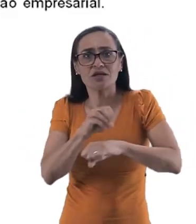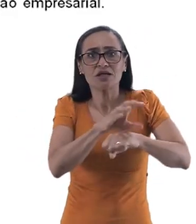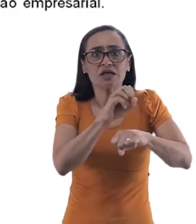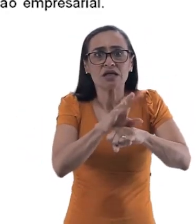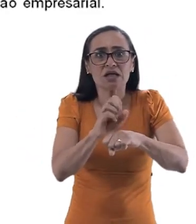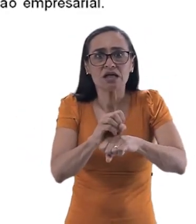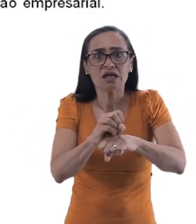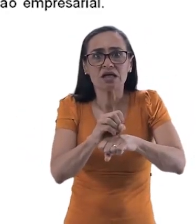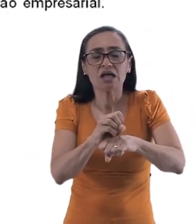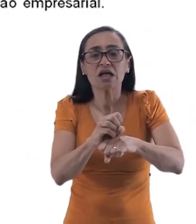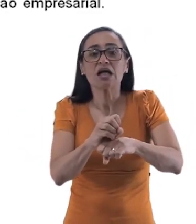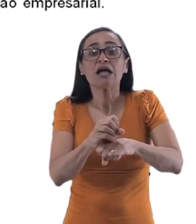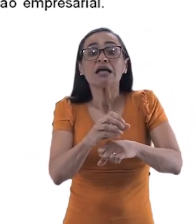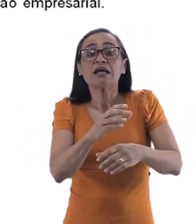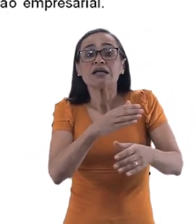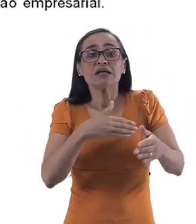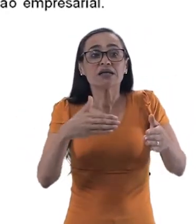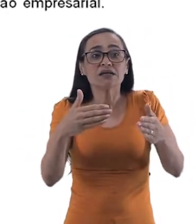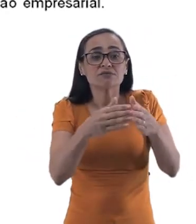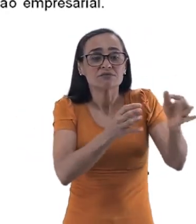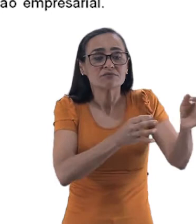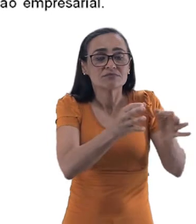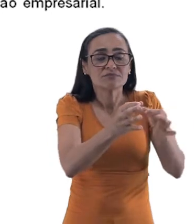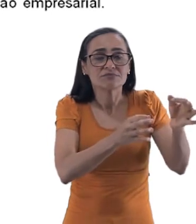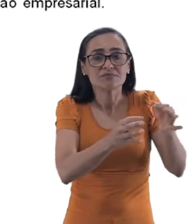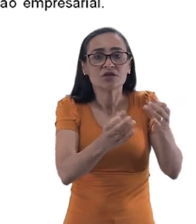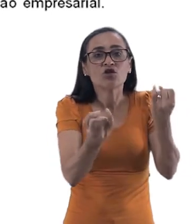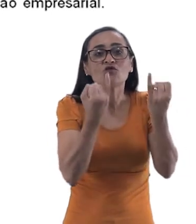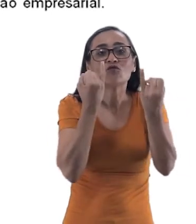entregar para a alta direção da empresa